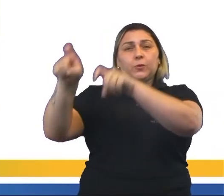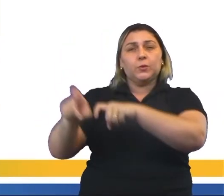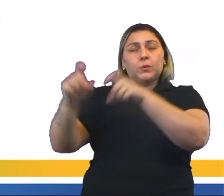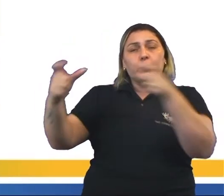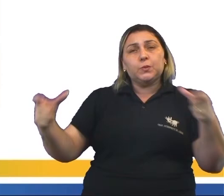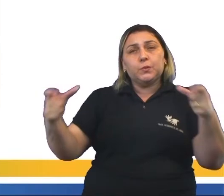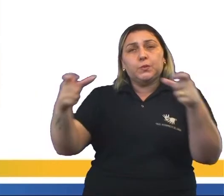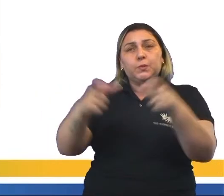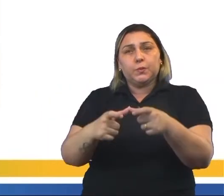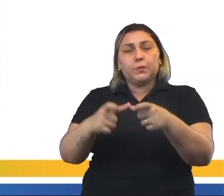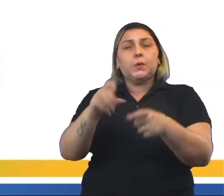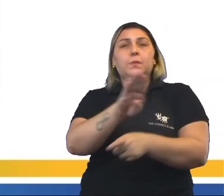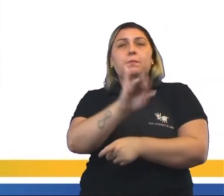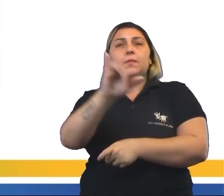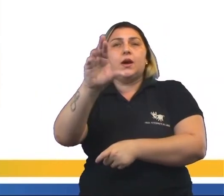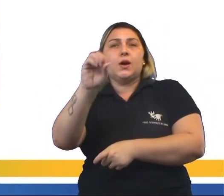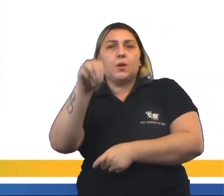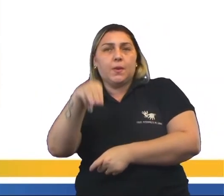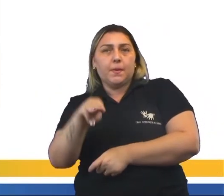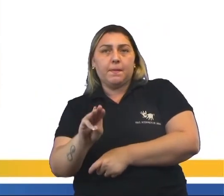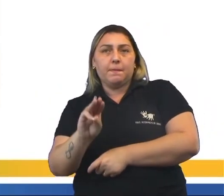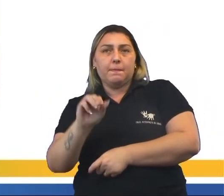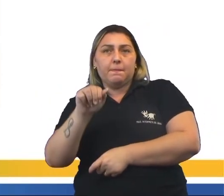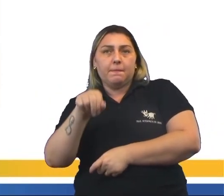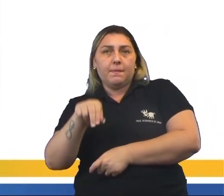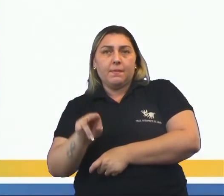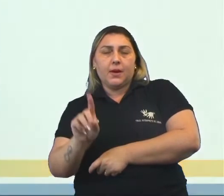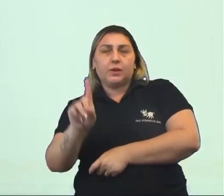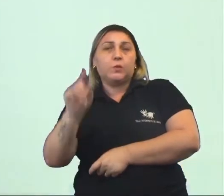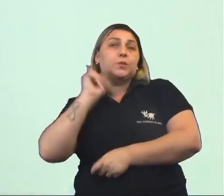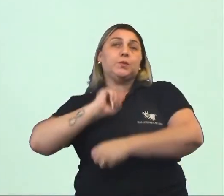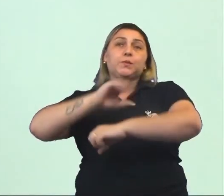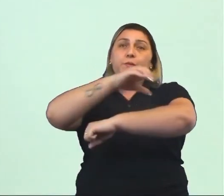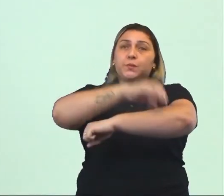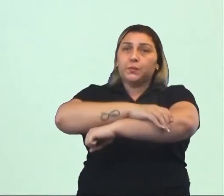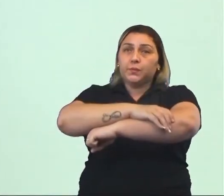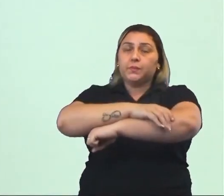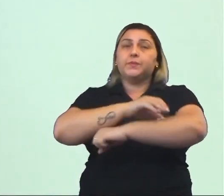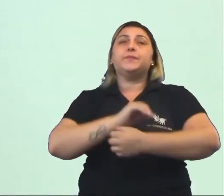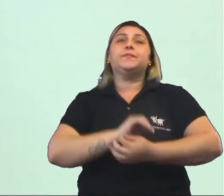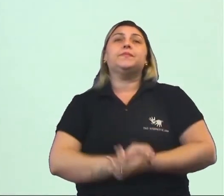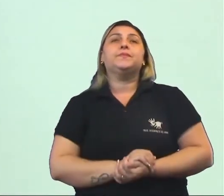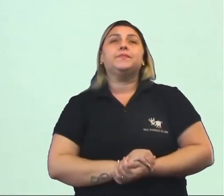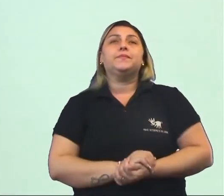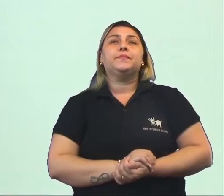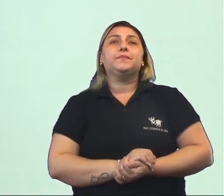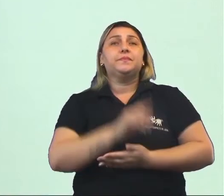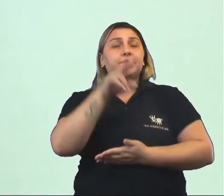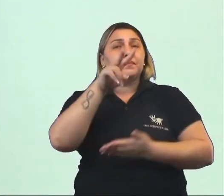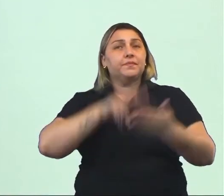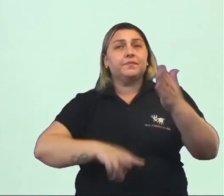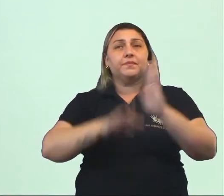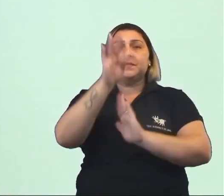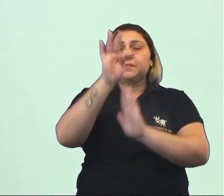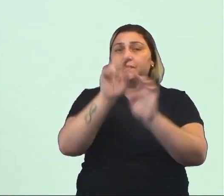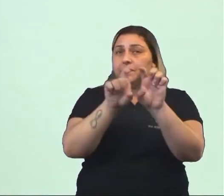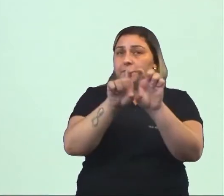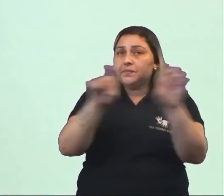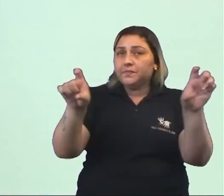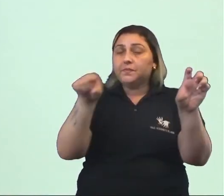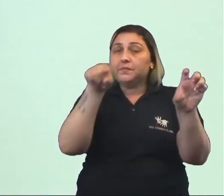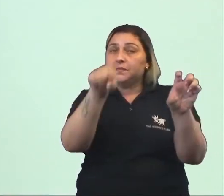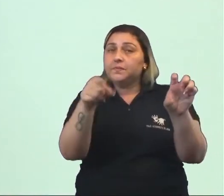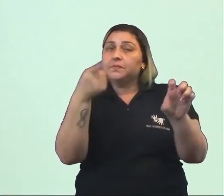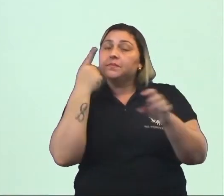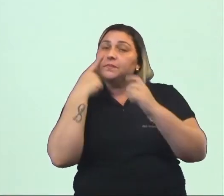pequeno sítio no bairro Mandu, em Ouro Fino, Minas Gerais. Gente, a leitura desse trecho foi para